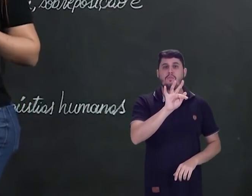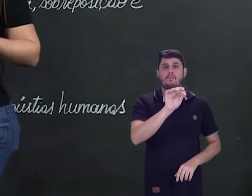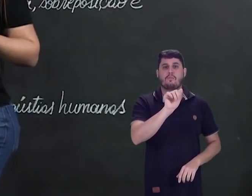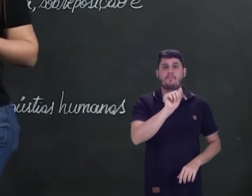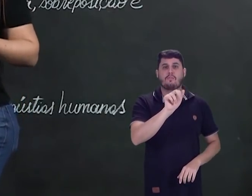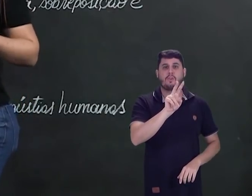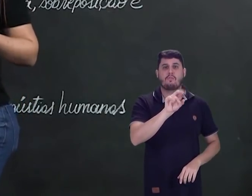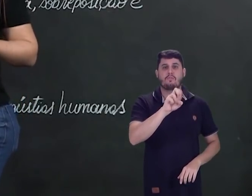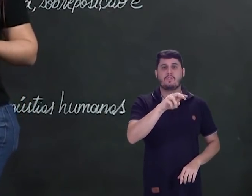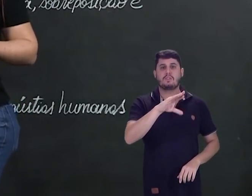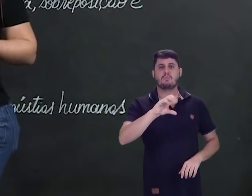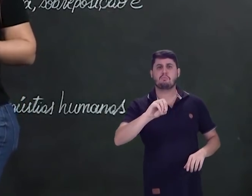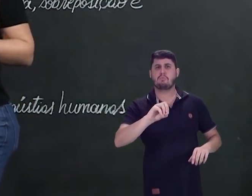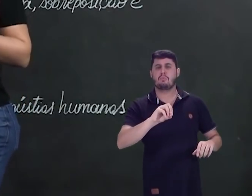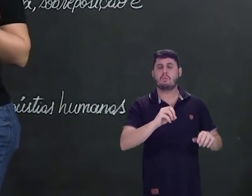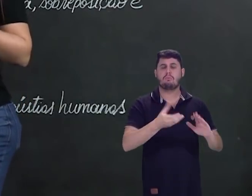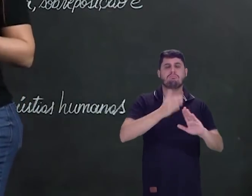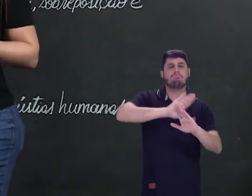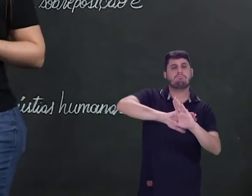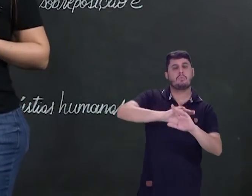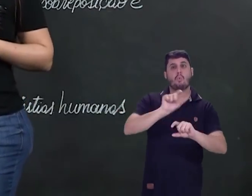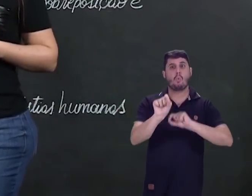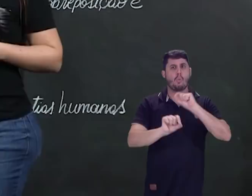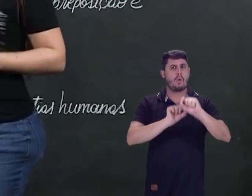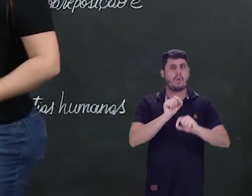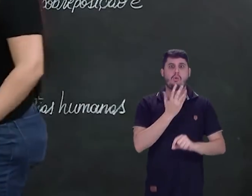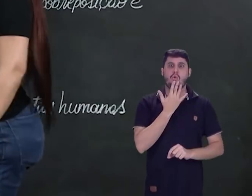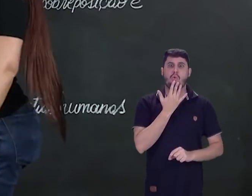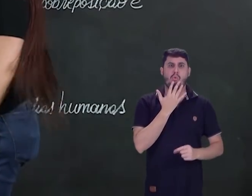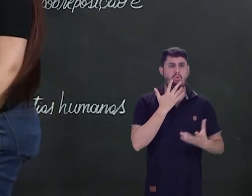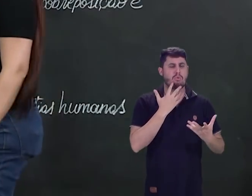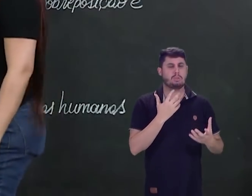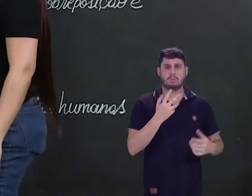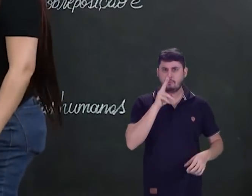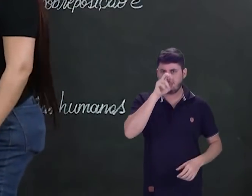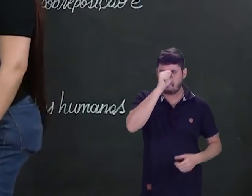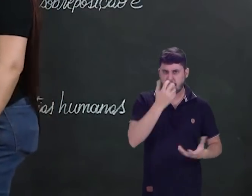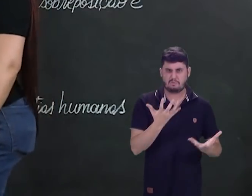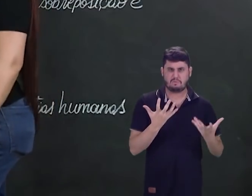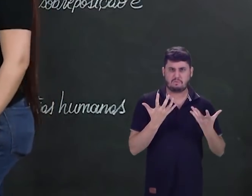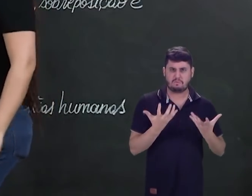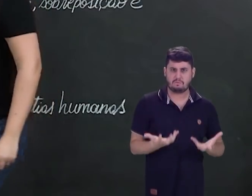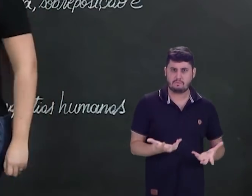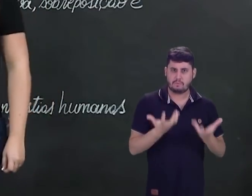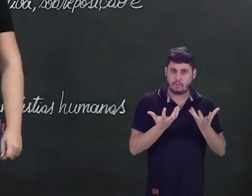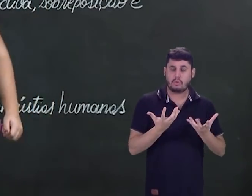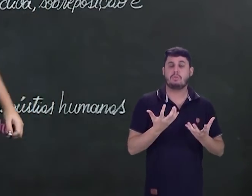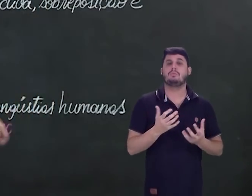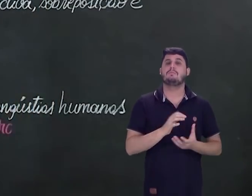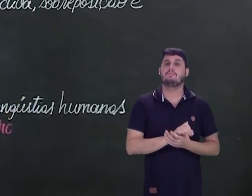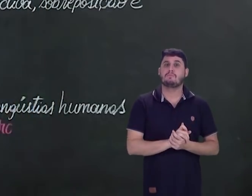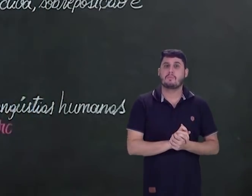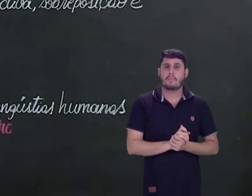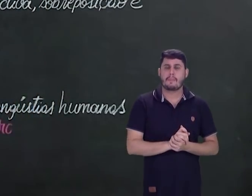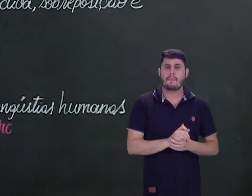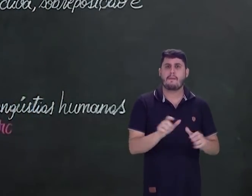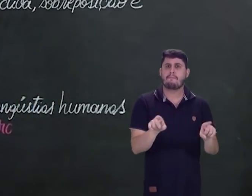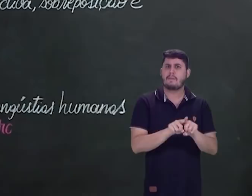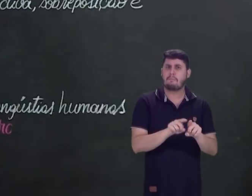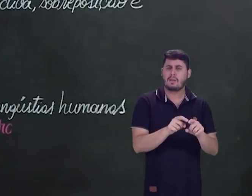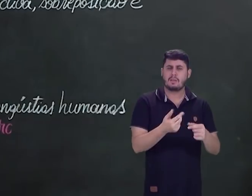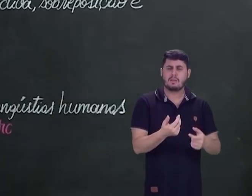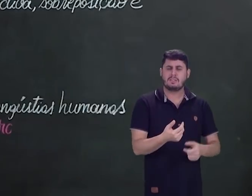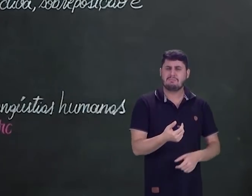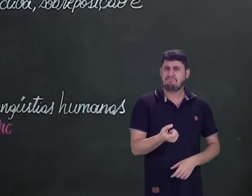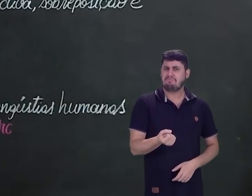lembra, que vem da palavra selvagem, né? São cores selvagens, cores intensas, contrastantes e